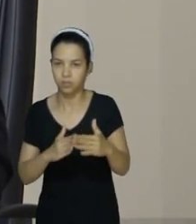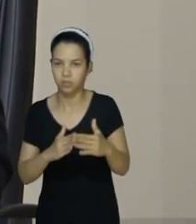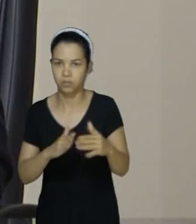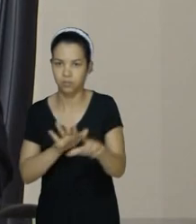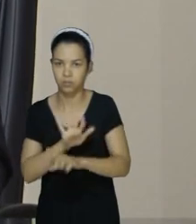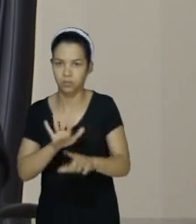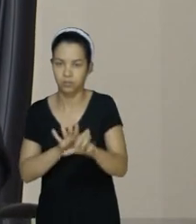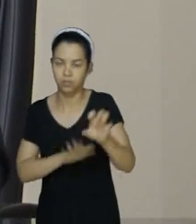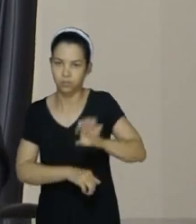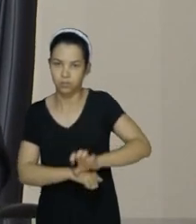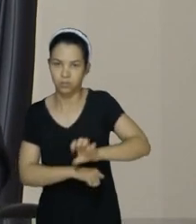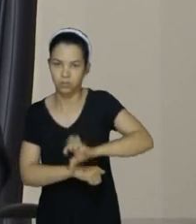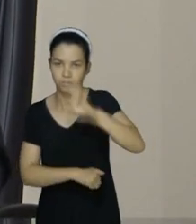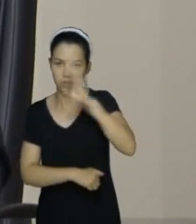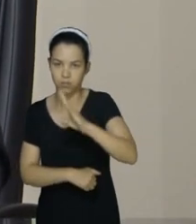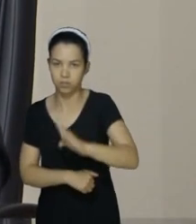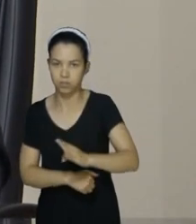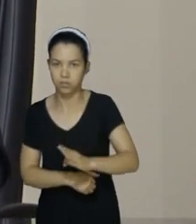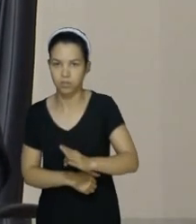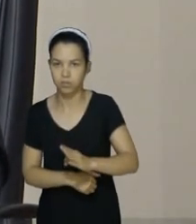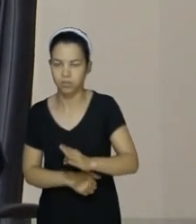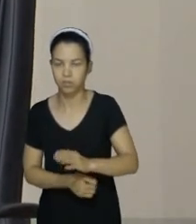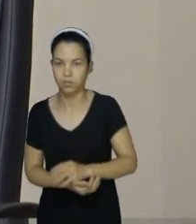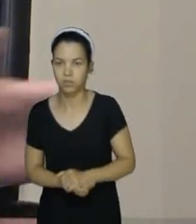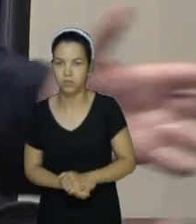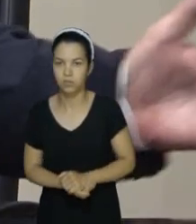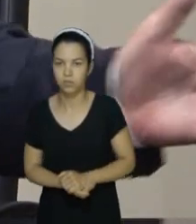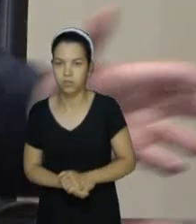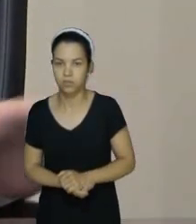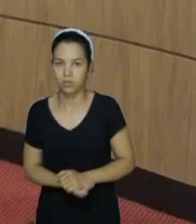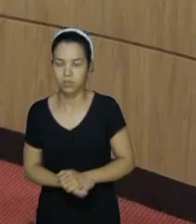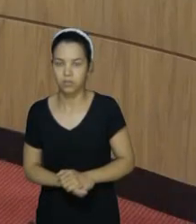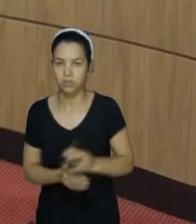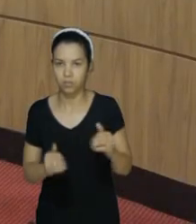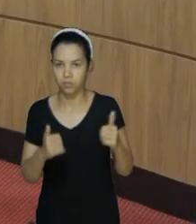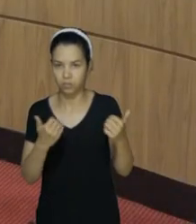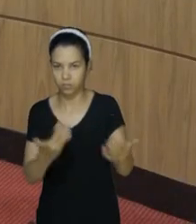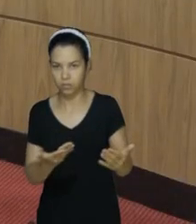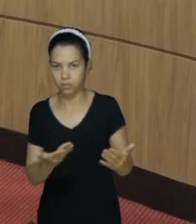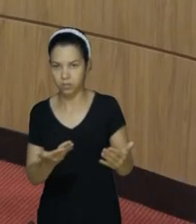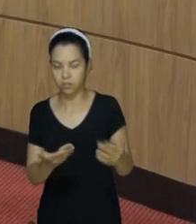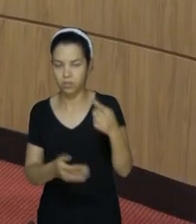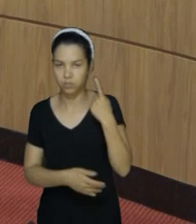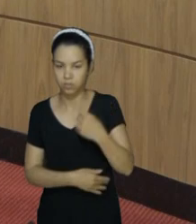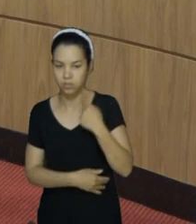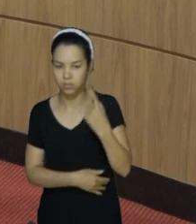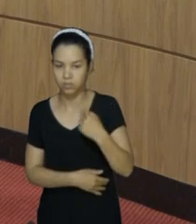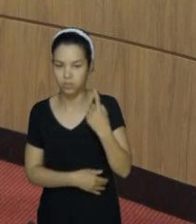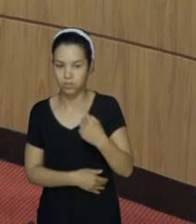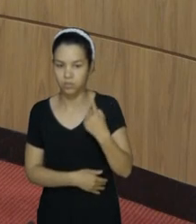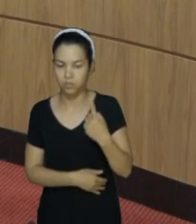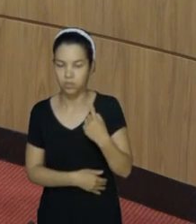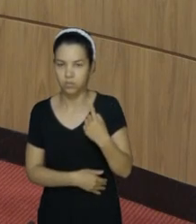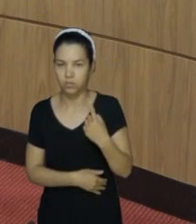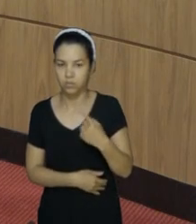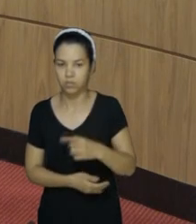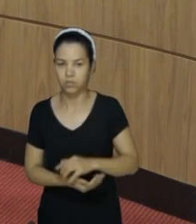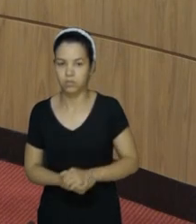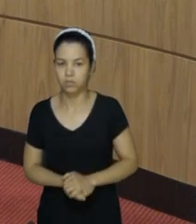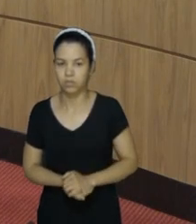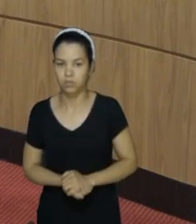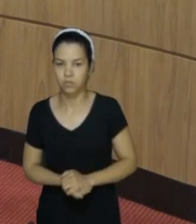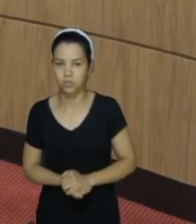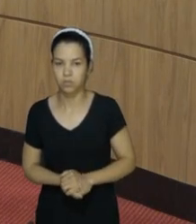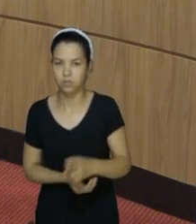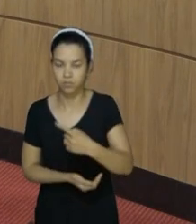estaduais do Brasil. E que, mesmo fora, deputado Kennedy, nós vamos